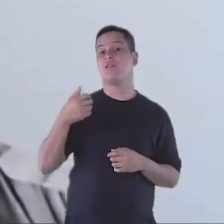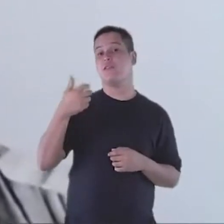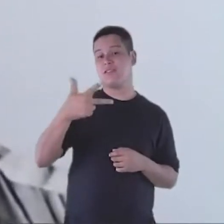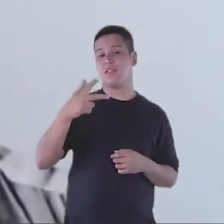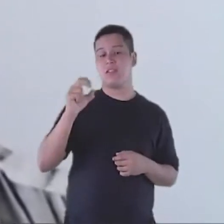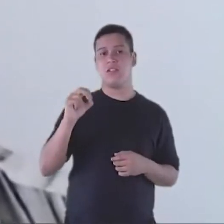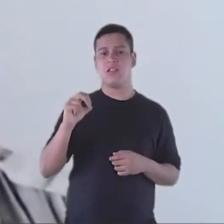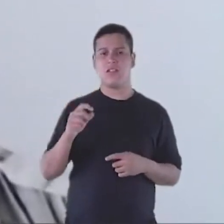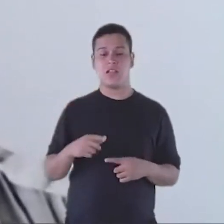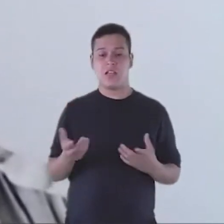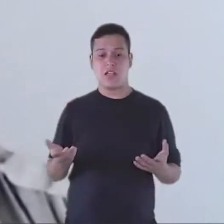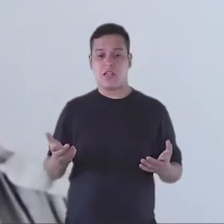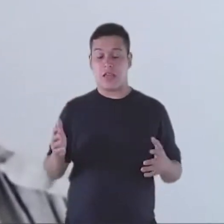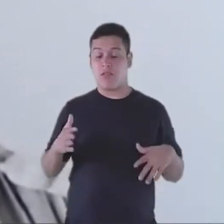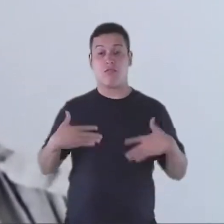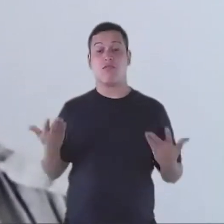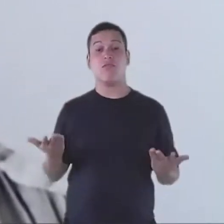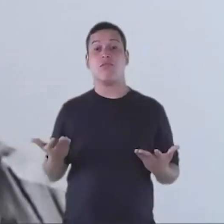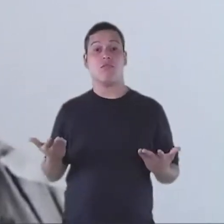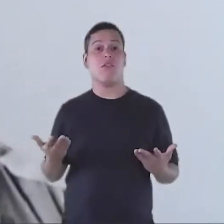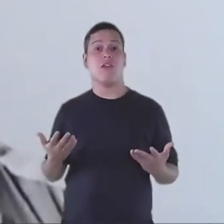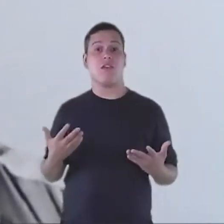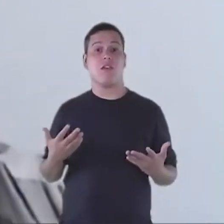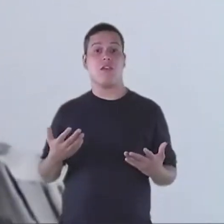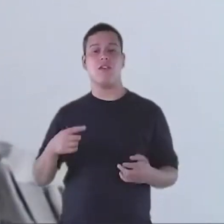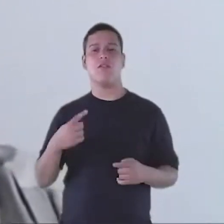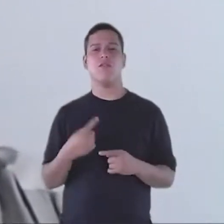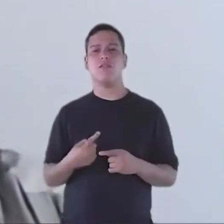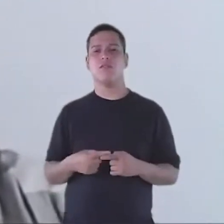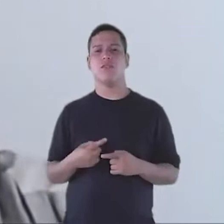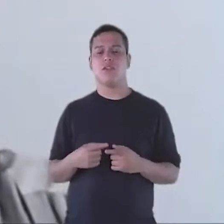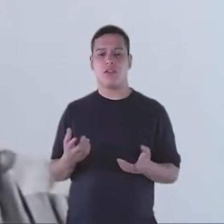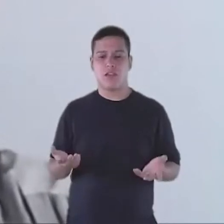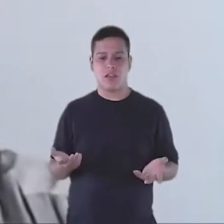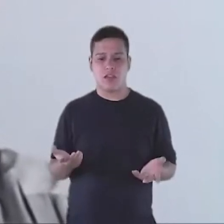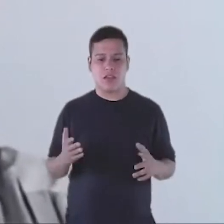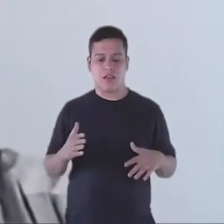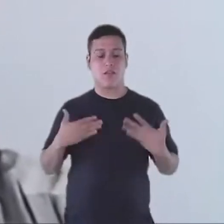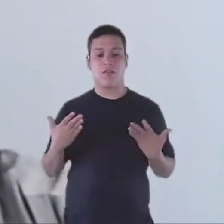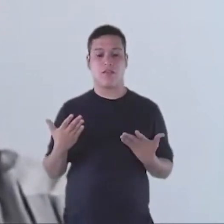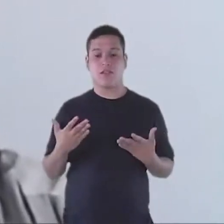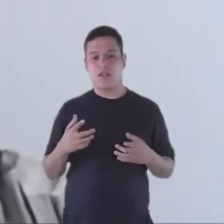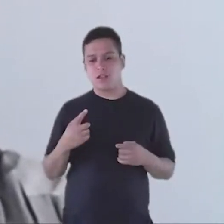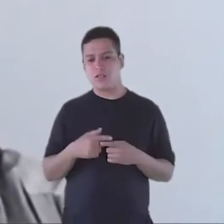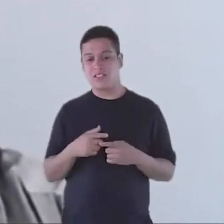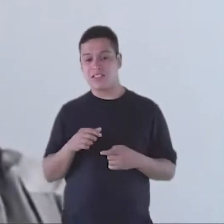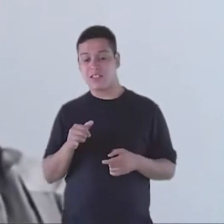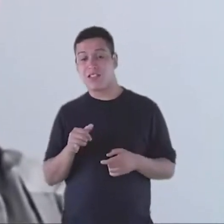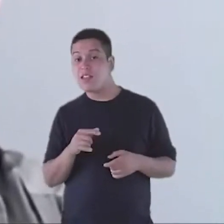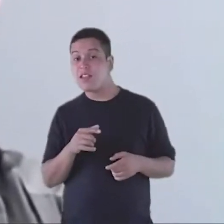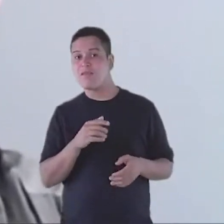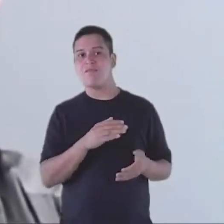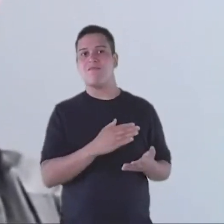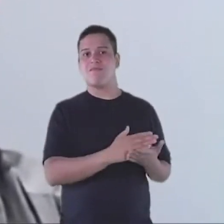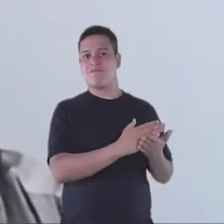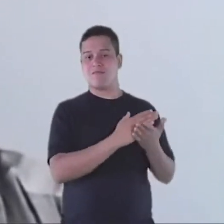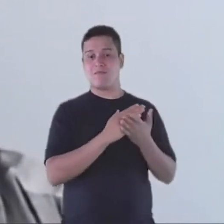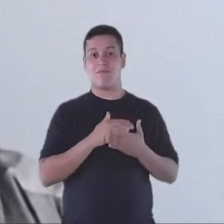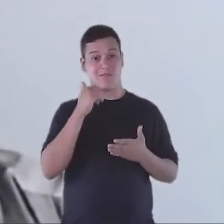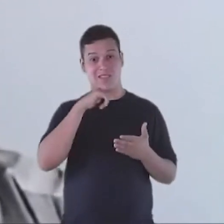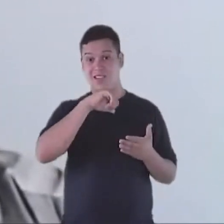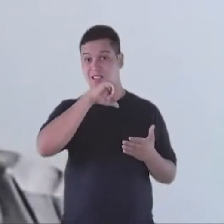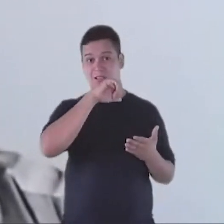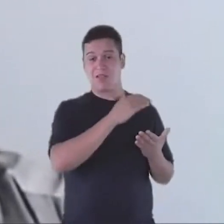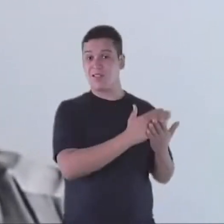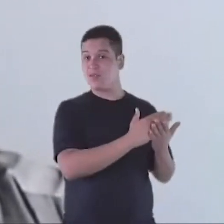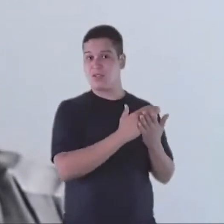um choque perceber isso. Eu não estaria aqui se não fosse a minha mãe, se não fosse a insistência